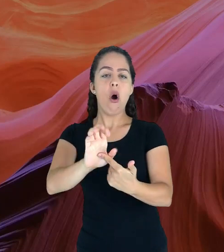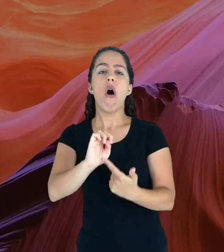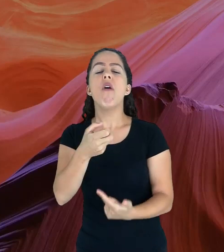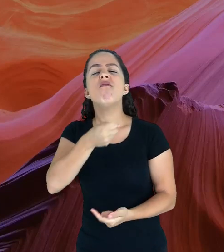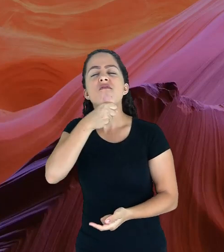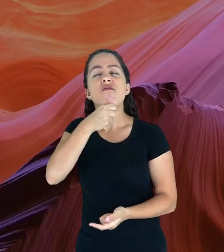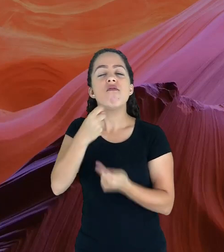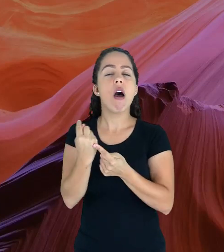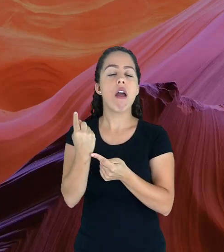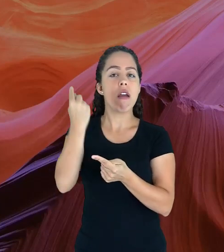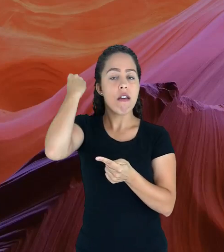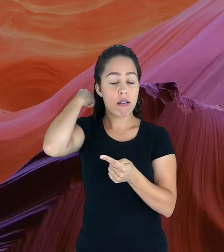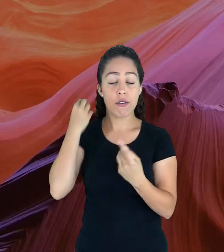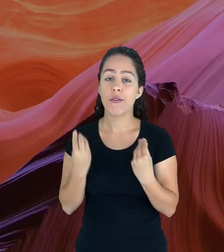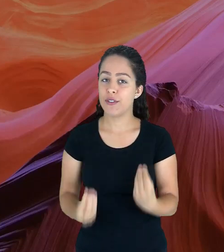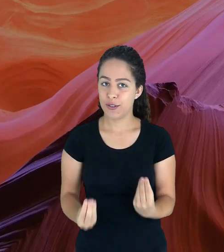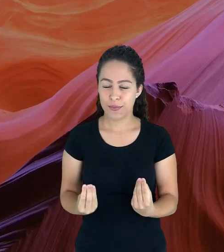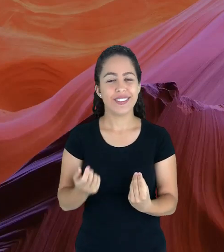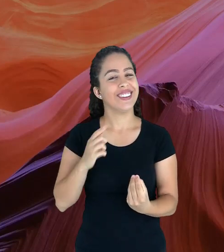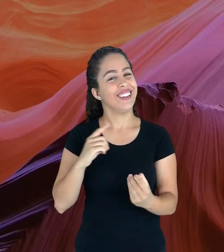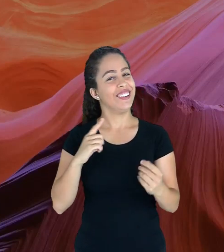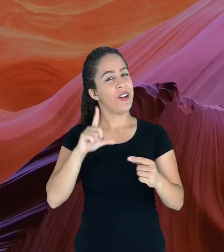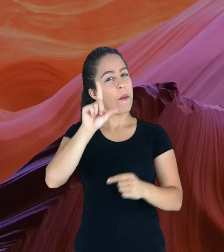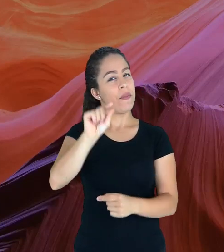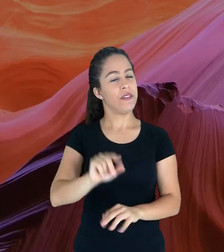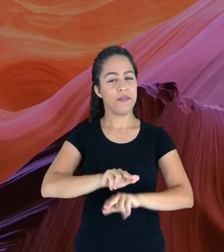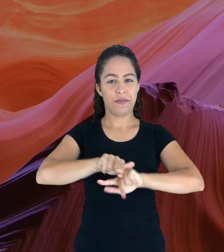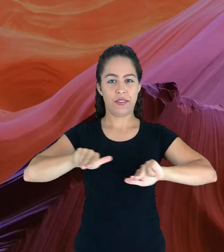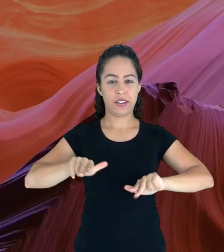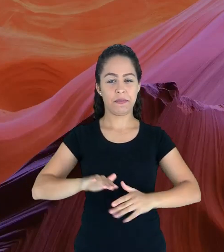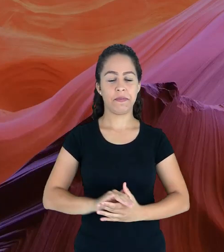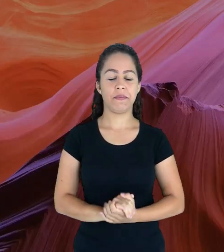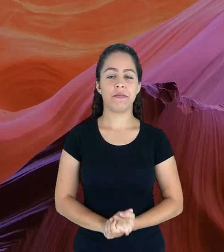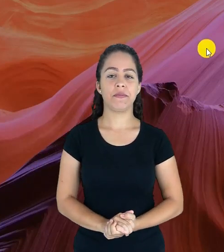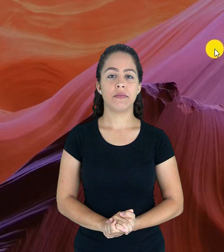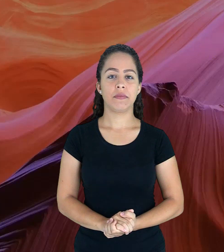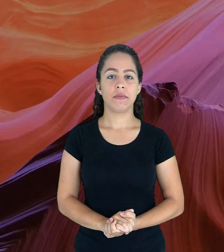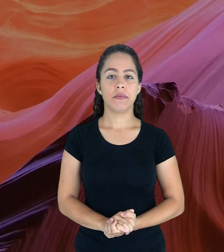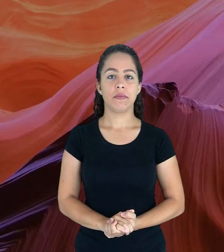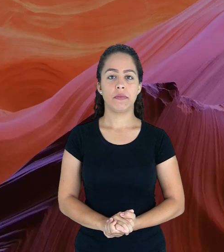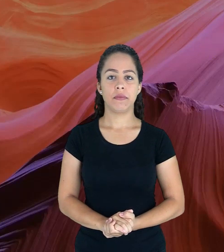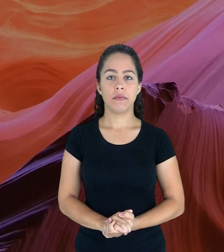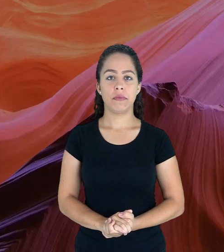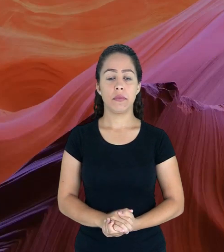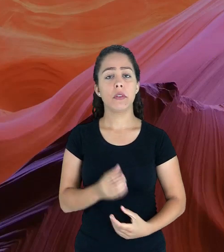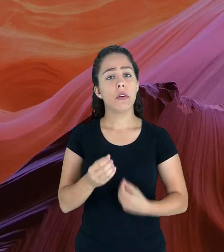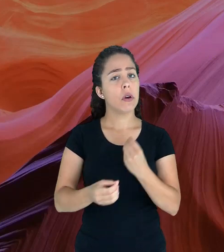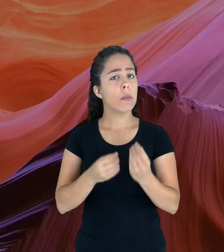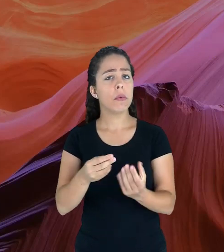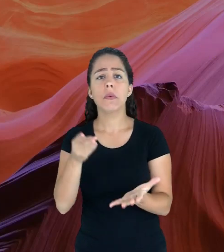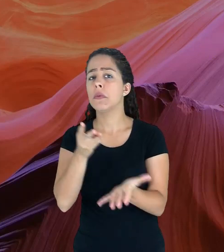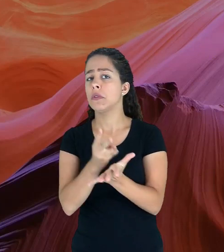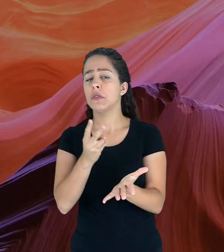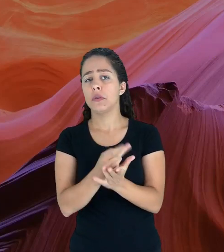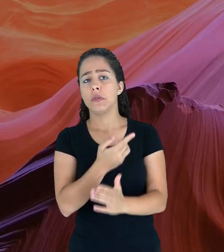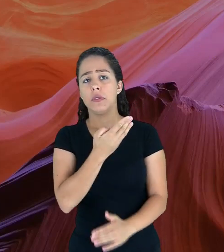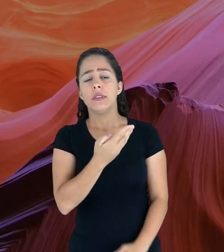E várias outras opções que aí você pode explorar. Aqui, para dar sequência, basta clicar no